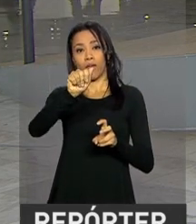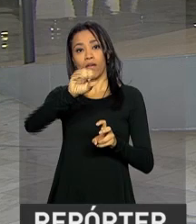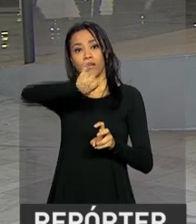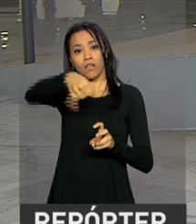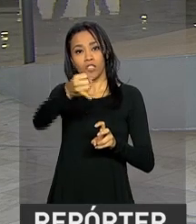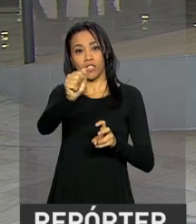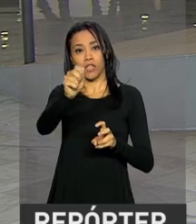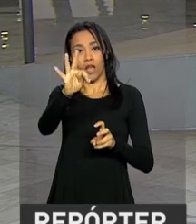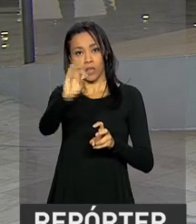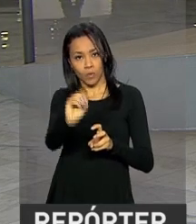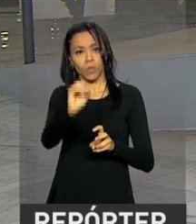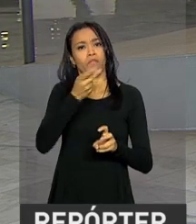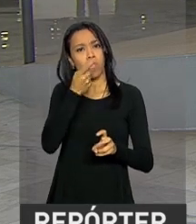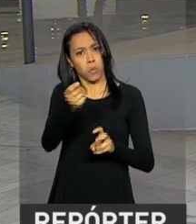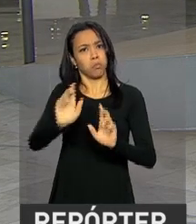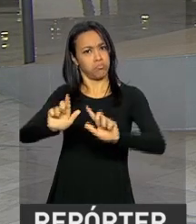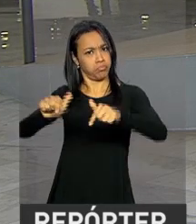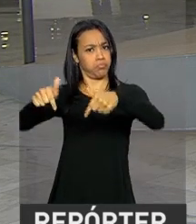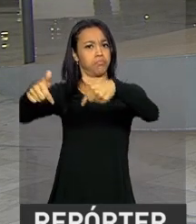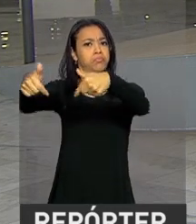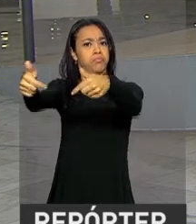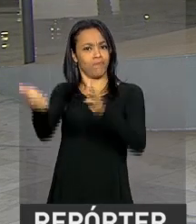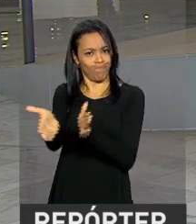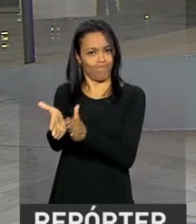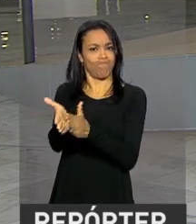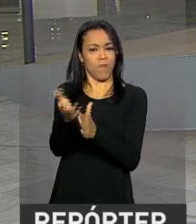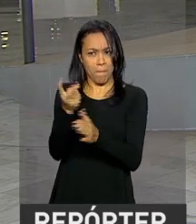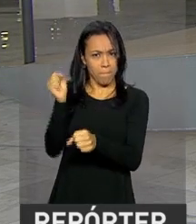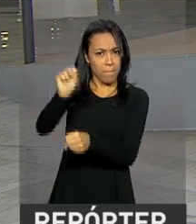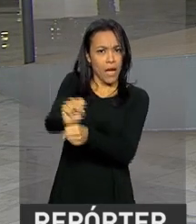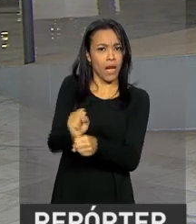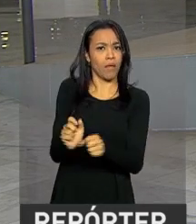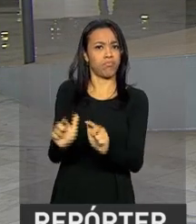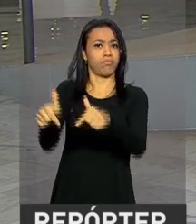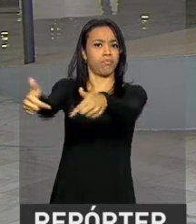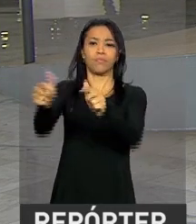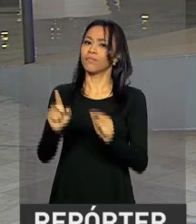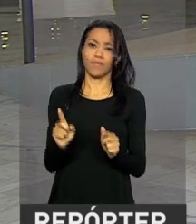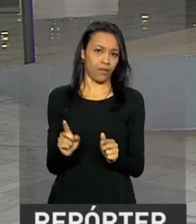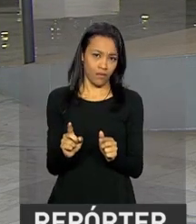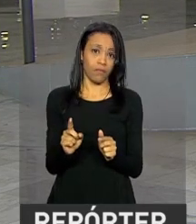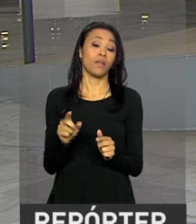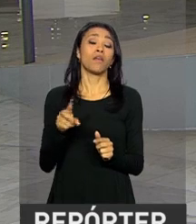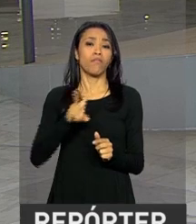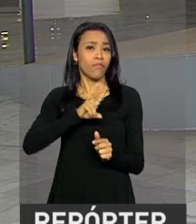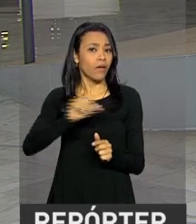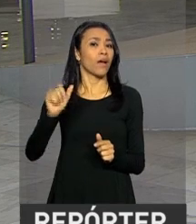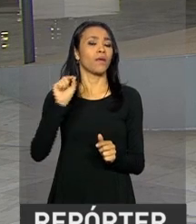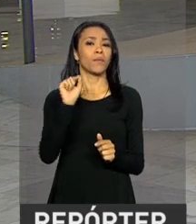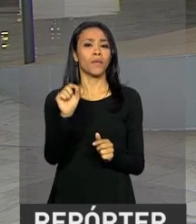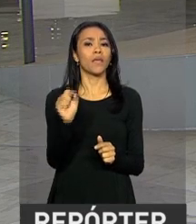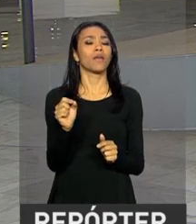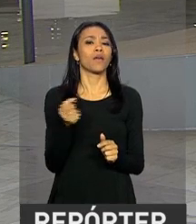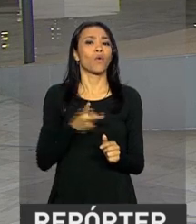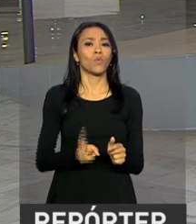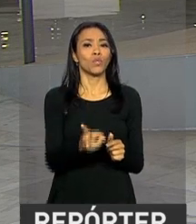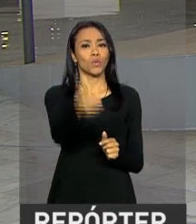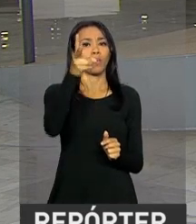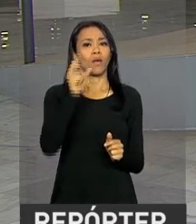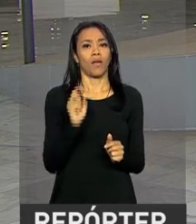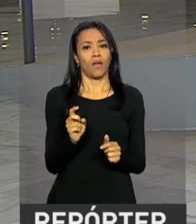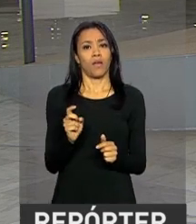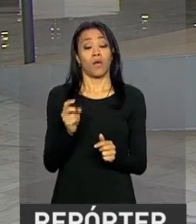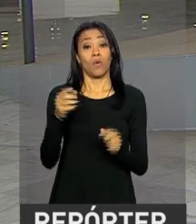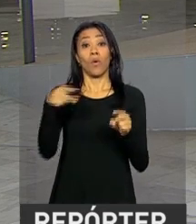cumpre o seu papel e que não se deve pensar em paralisá-la. O presidente falou ainda que vai prestigiar, vai continuar